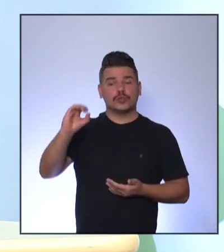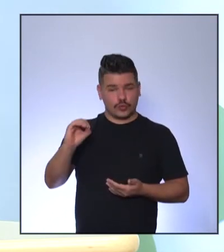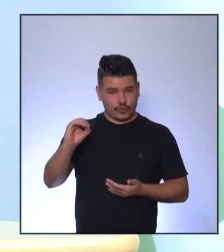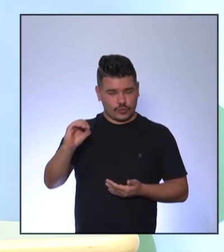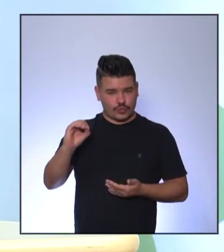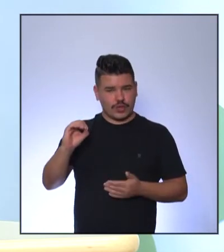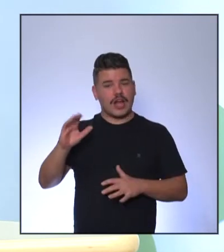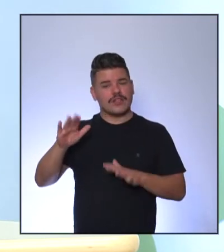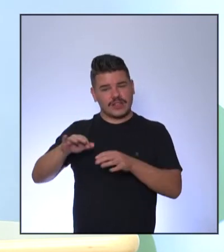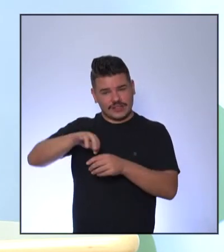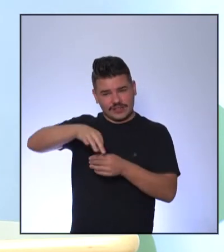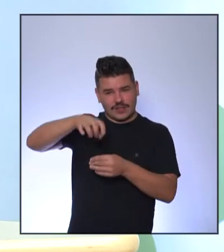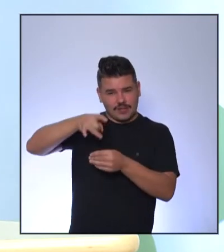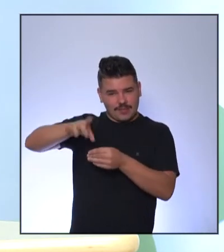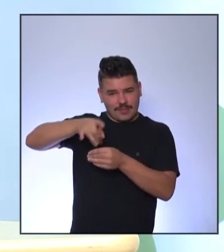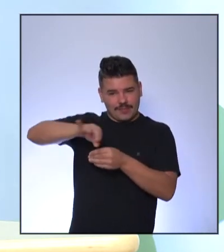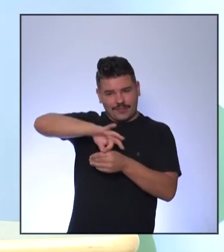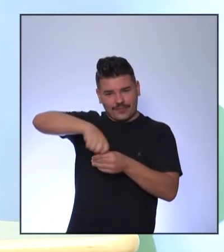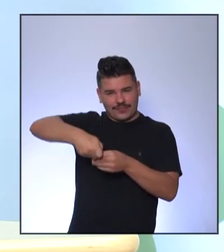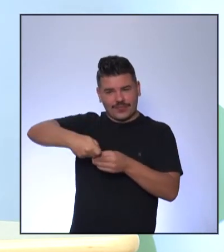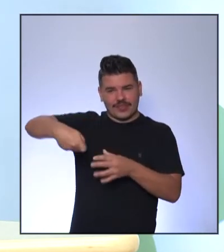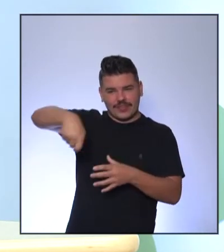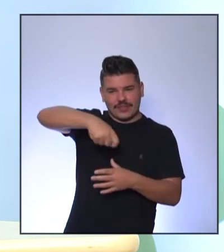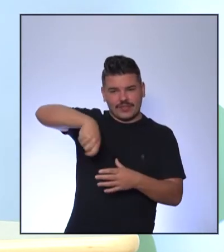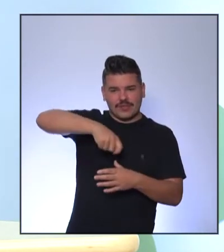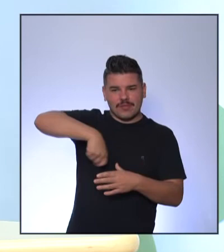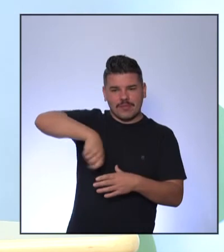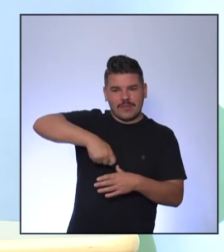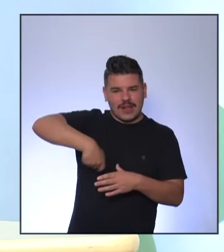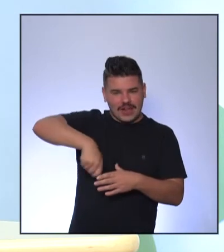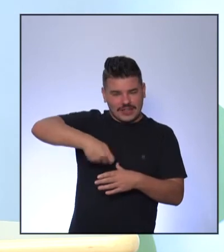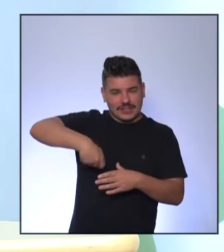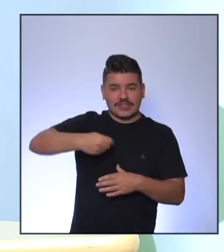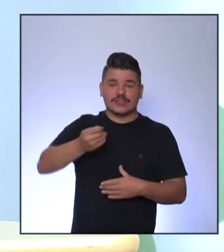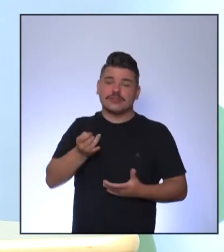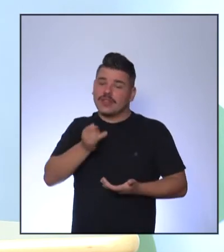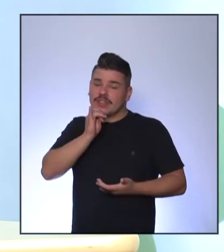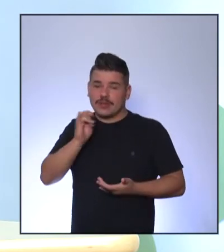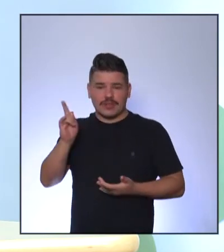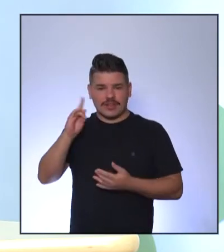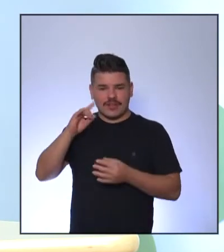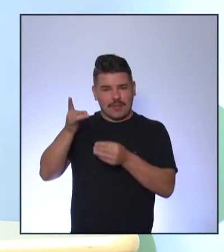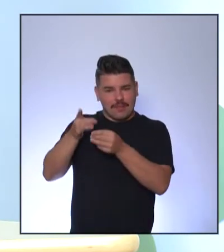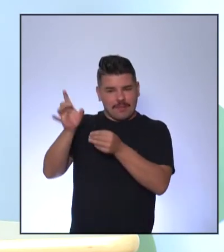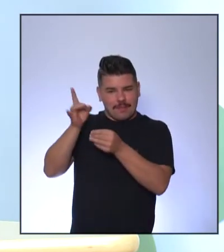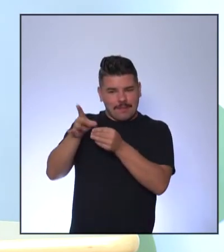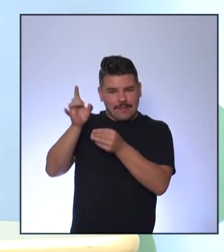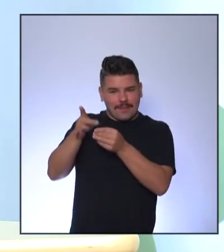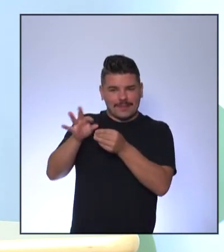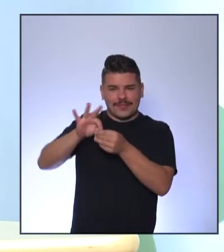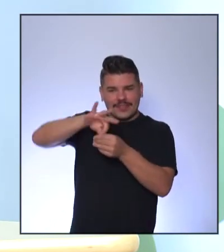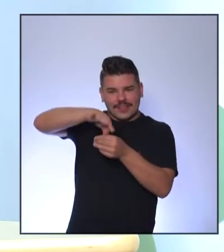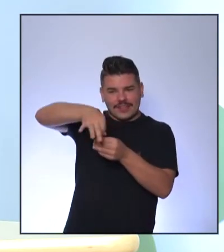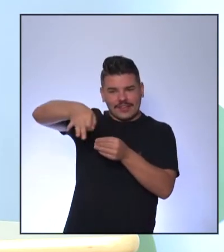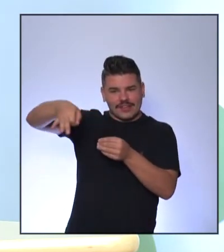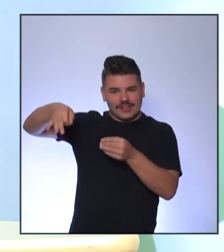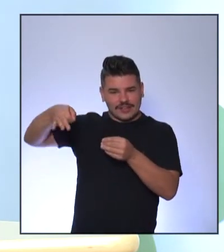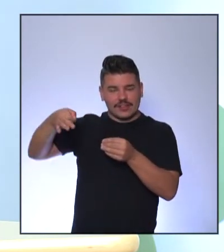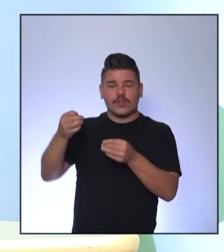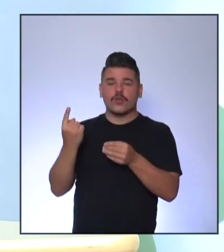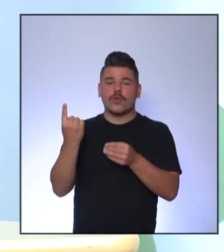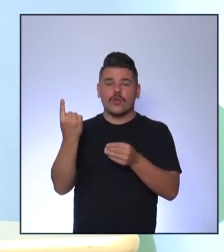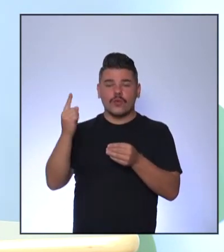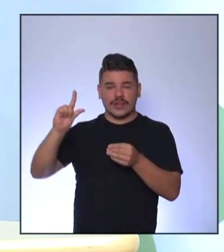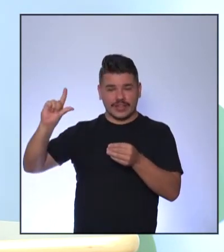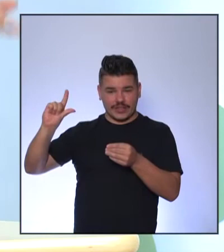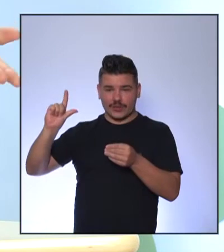são concentrados, então a gente acaba diluindo ele. Imagina só, eu tenho lá aquele meu envelopinho para fazer suco, que ele é para fazer 1 litro de